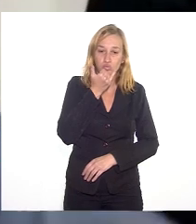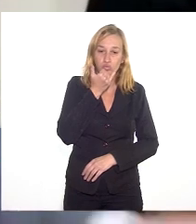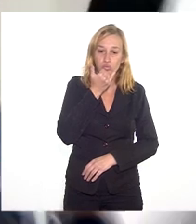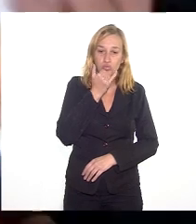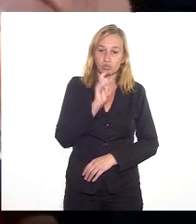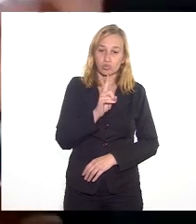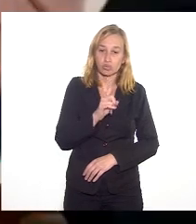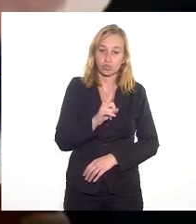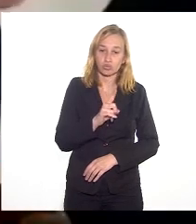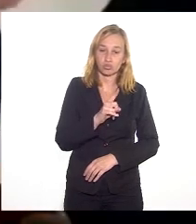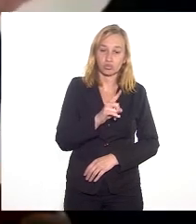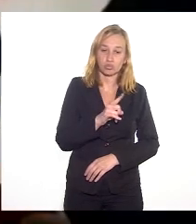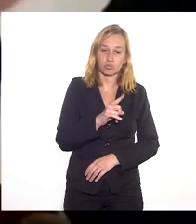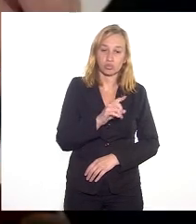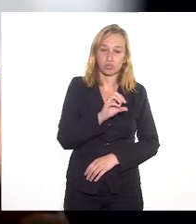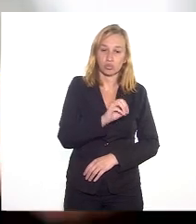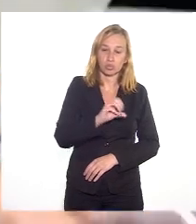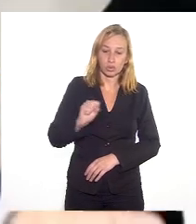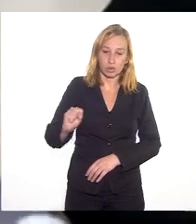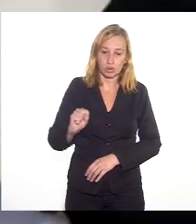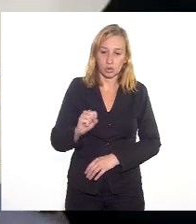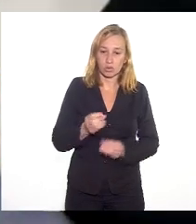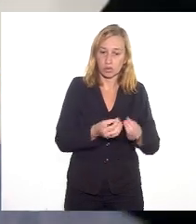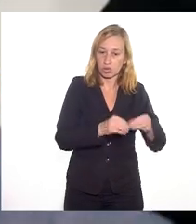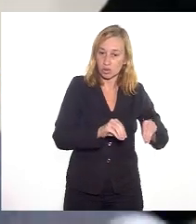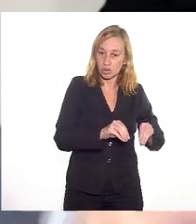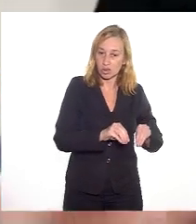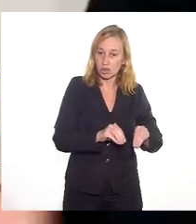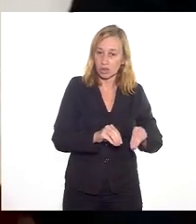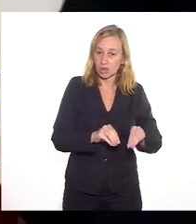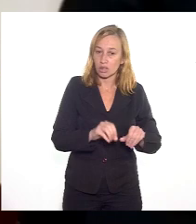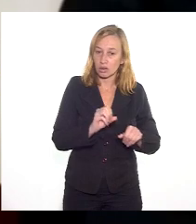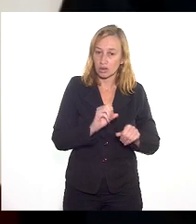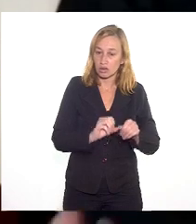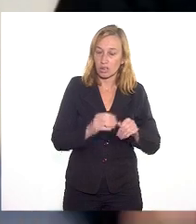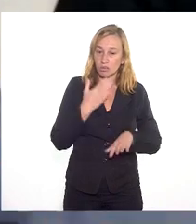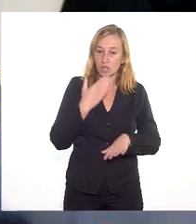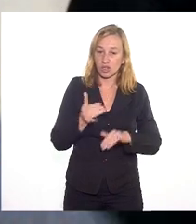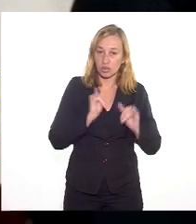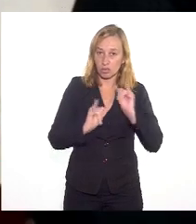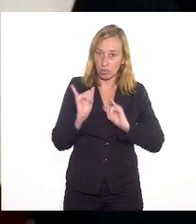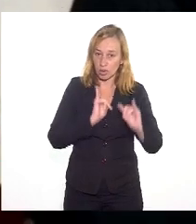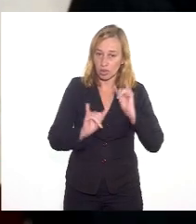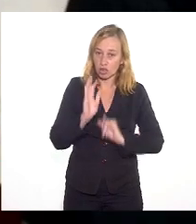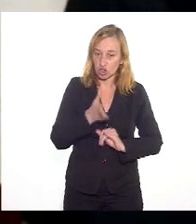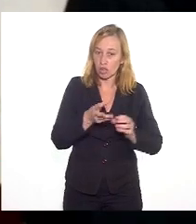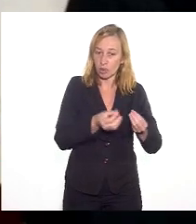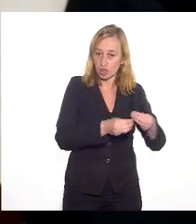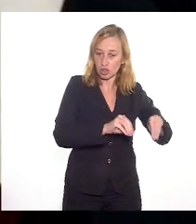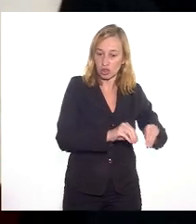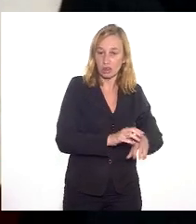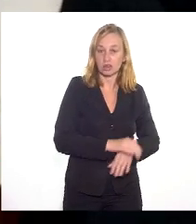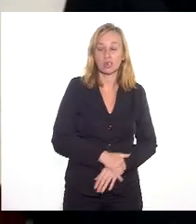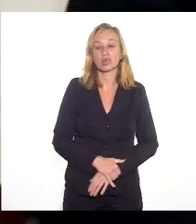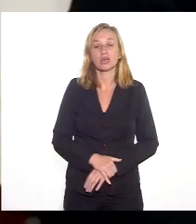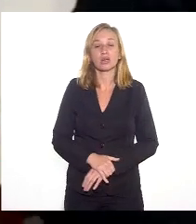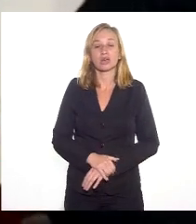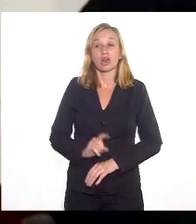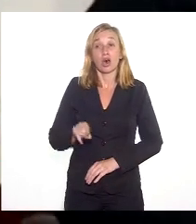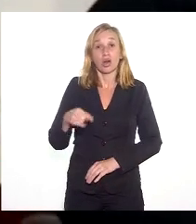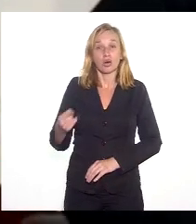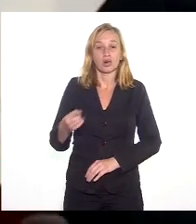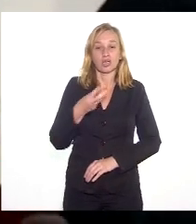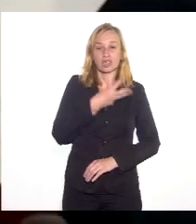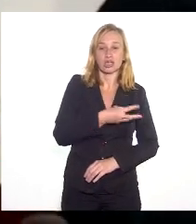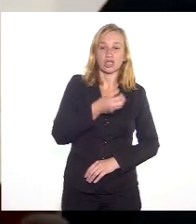Não, a vontade de OES está prejudicada, Vossa Excelência fará pedido de informação, foi já prejudicada, foi rejeitada. Então, temos